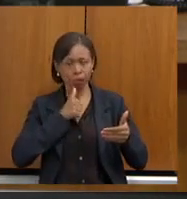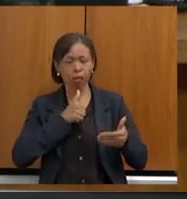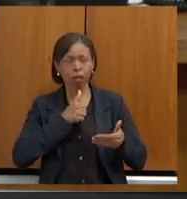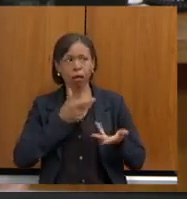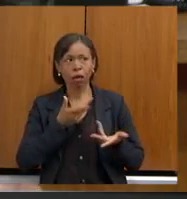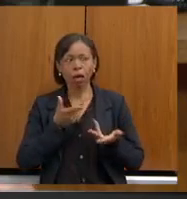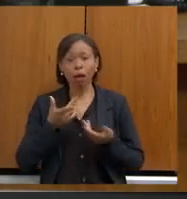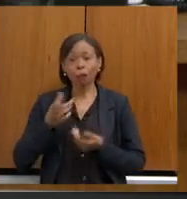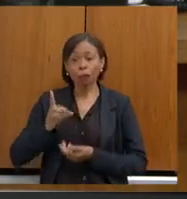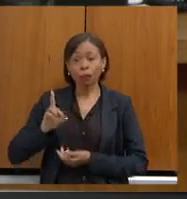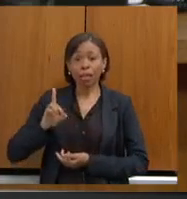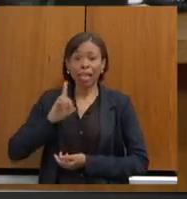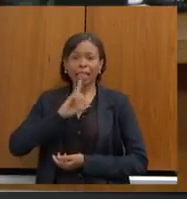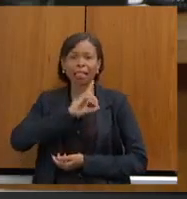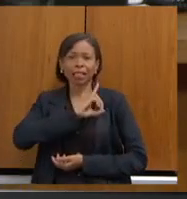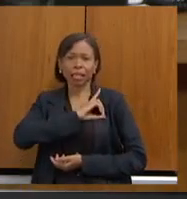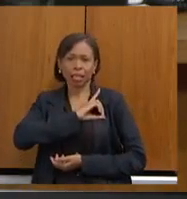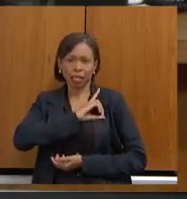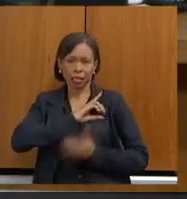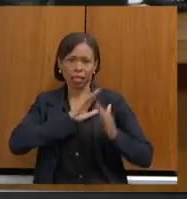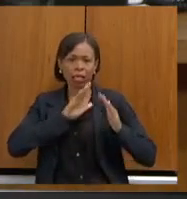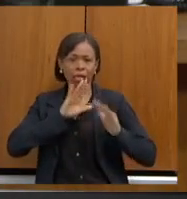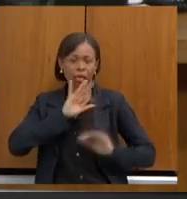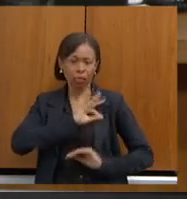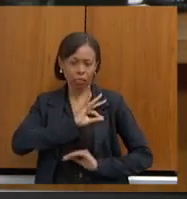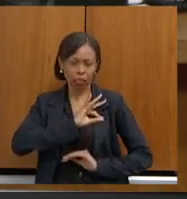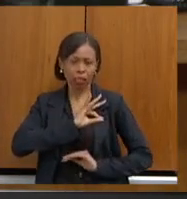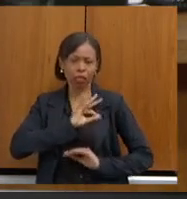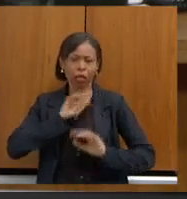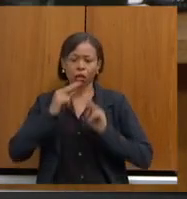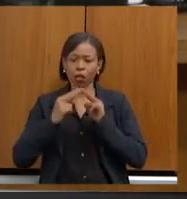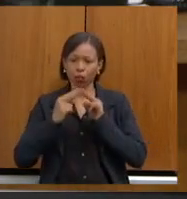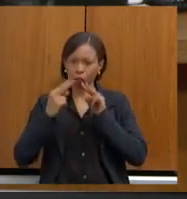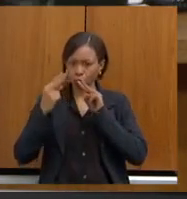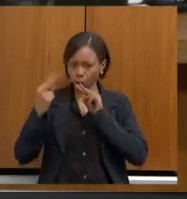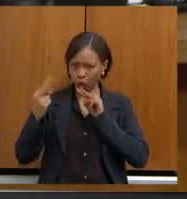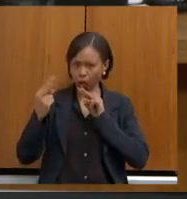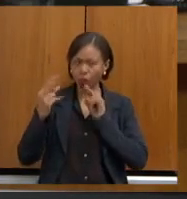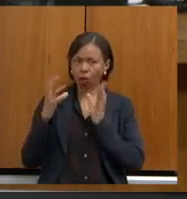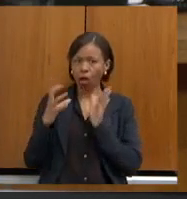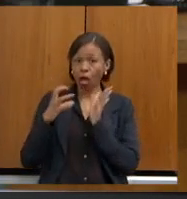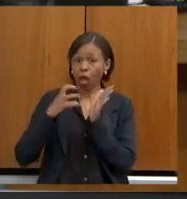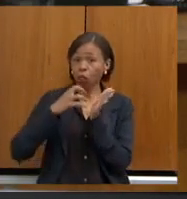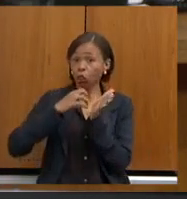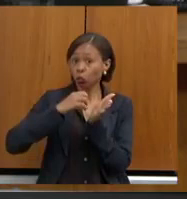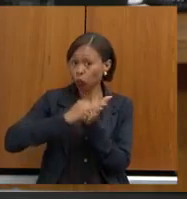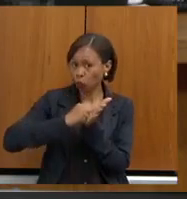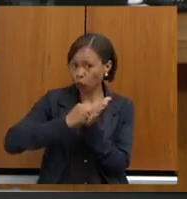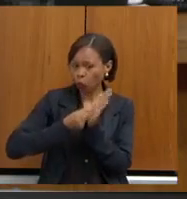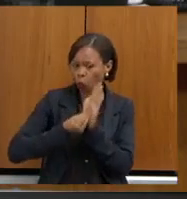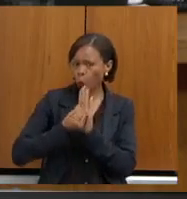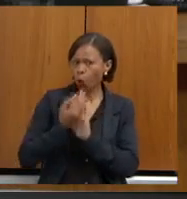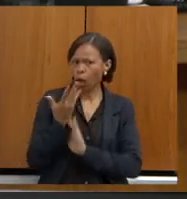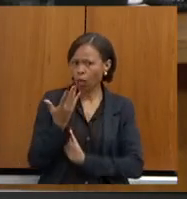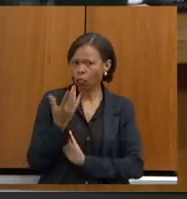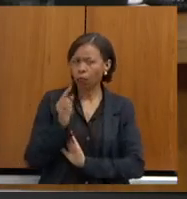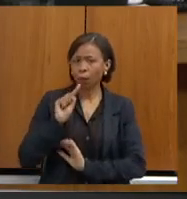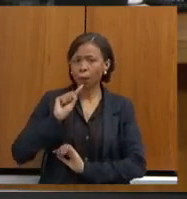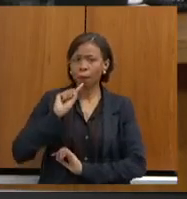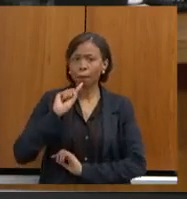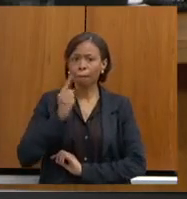delegacia virtual o número de registros é um número considerável né foi destacada eu apresentei